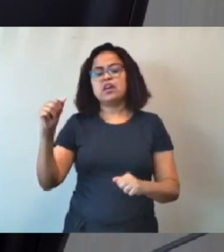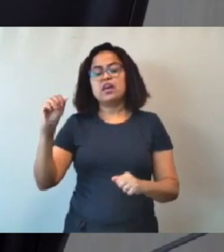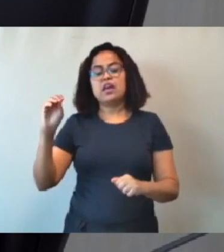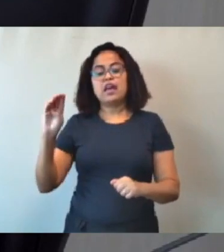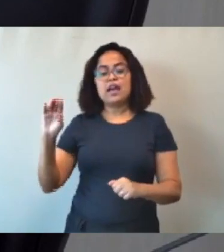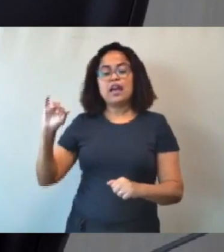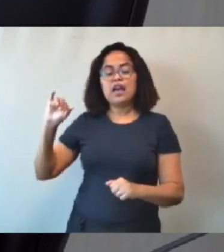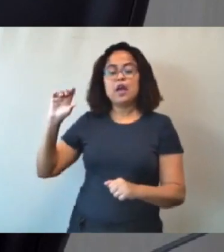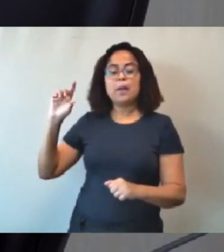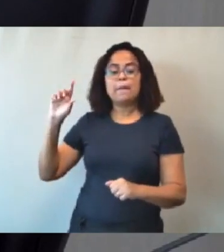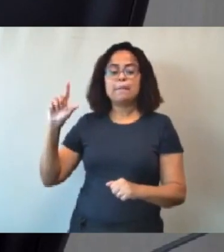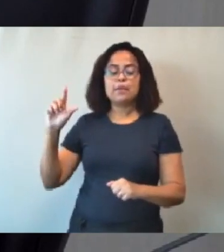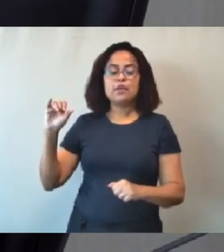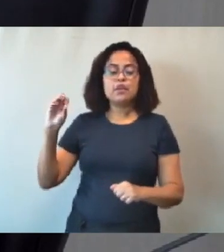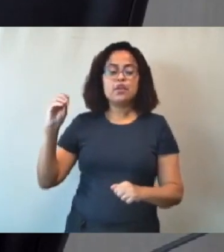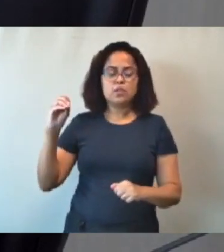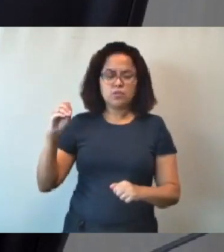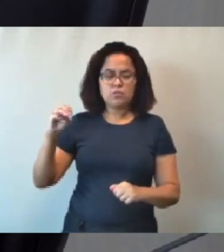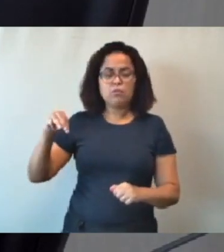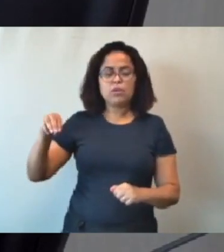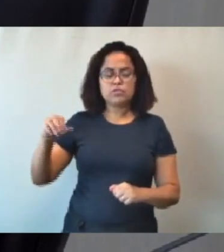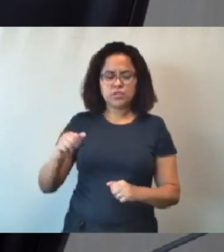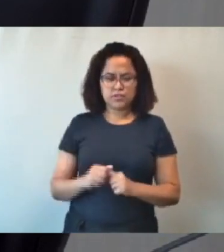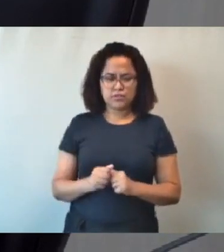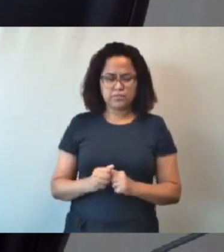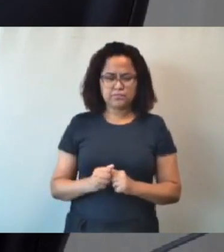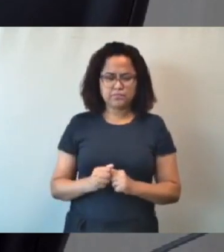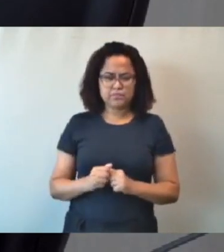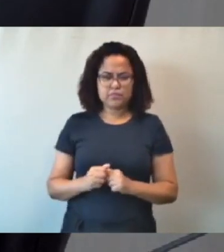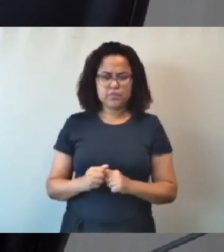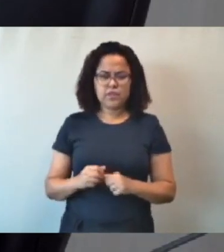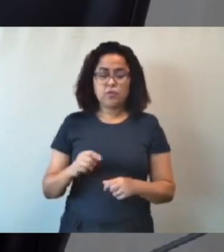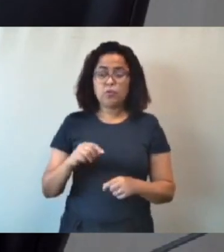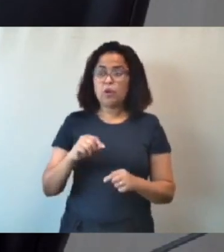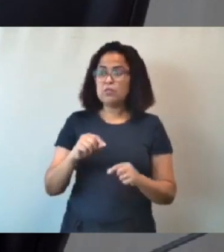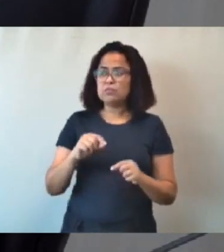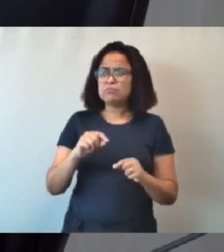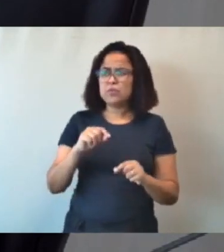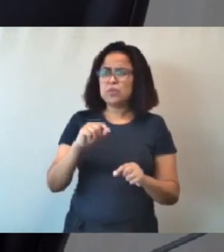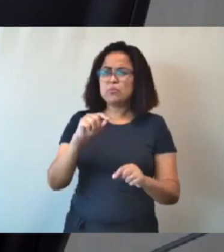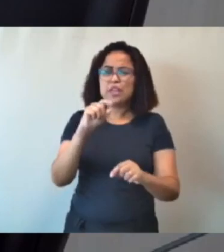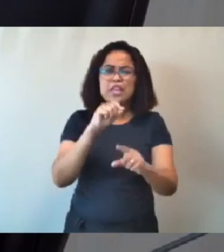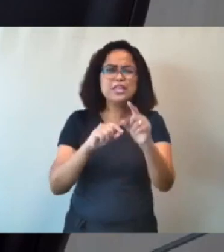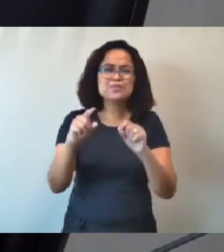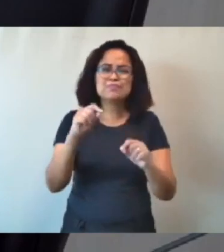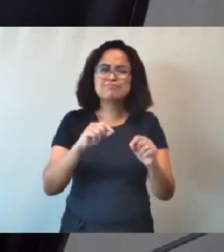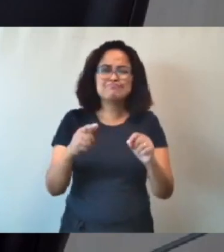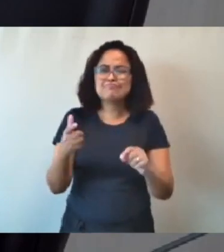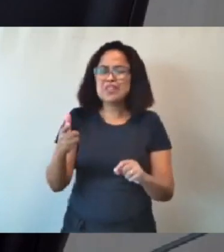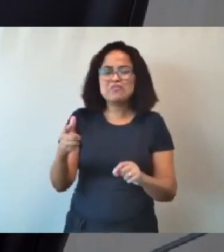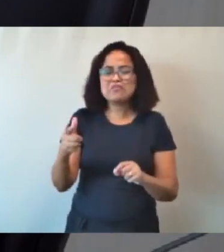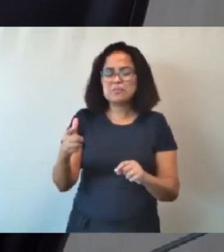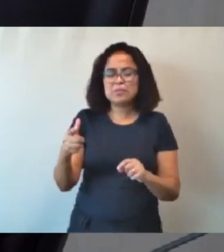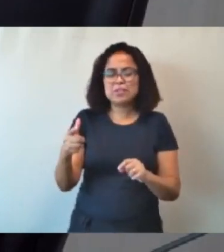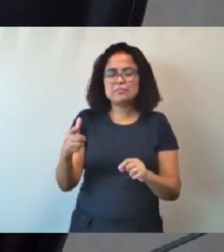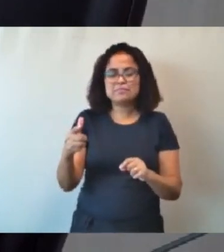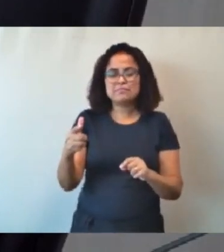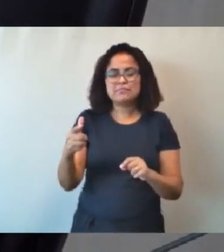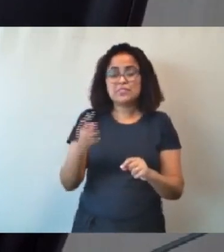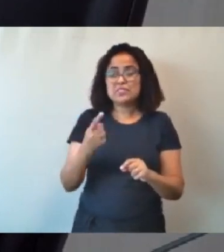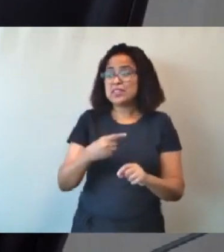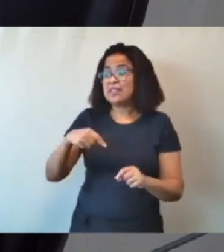alternativa, você acaba tendo que assumir talvez aquela que você não desejava, né? Então,